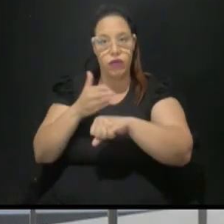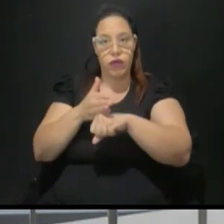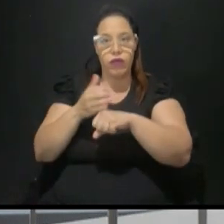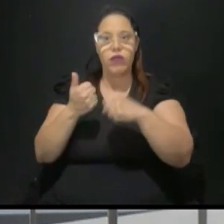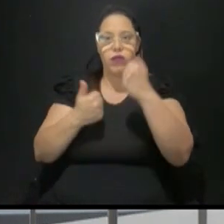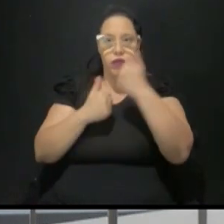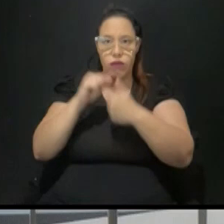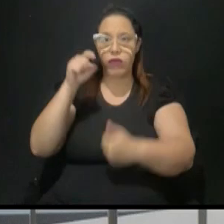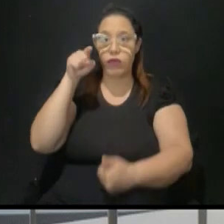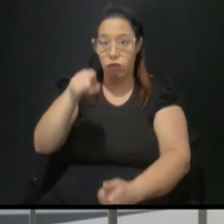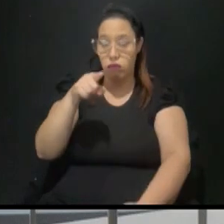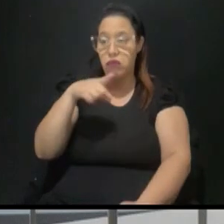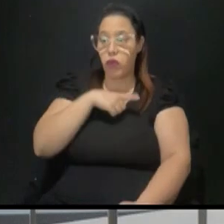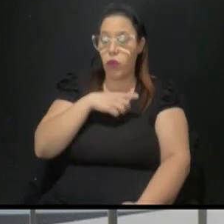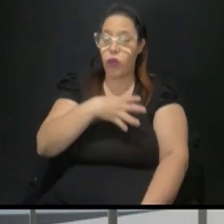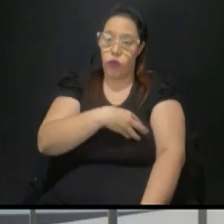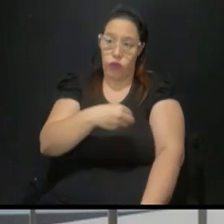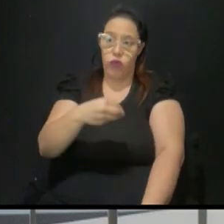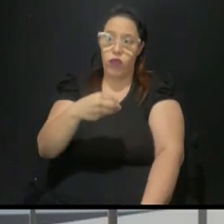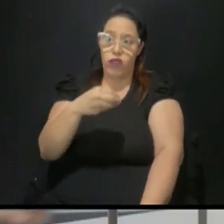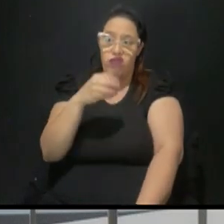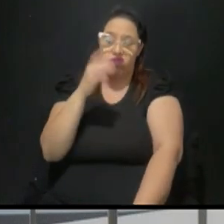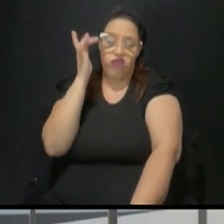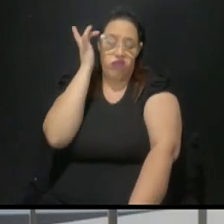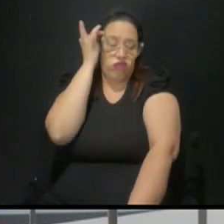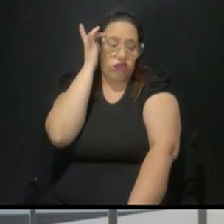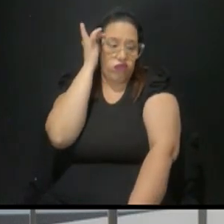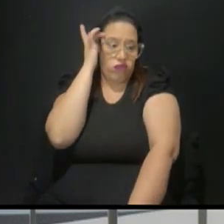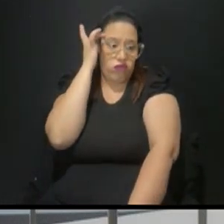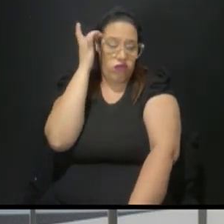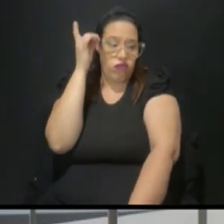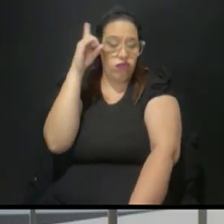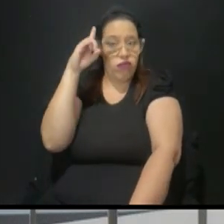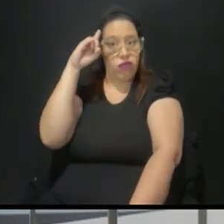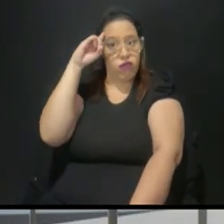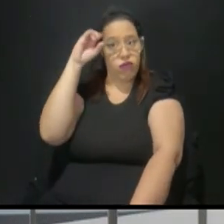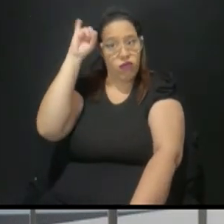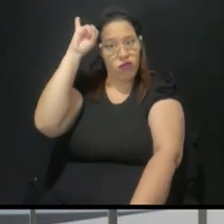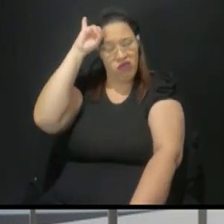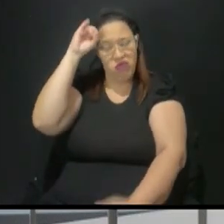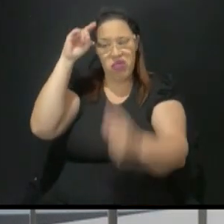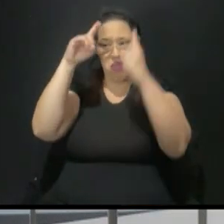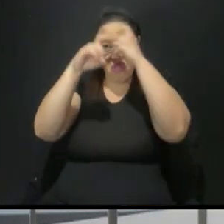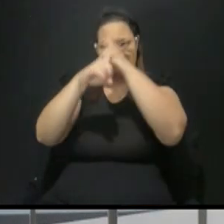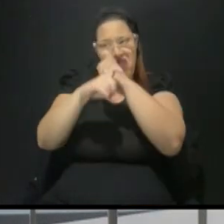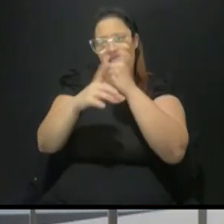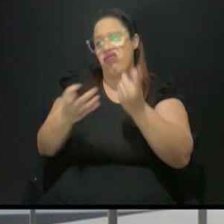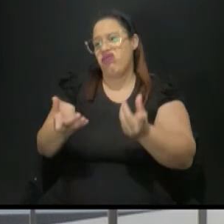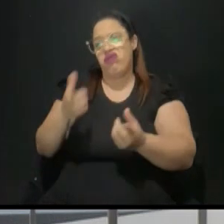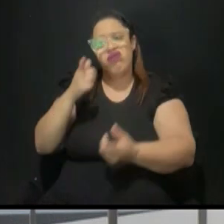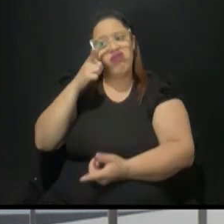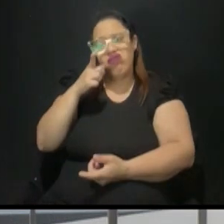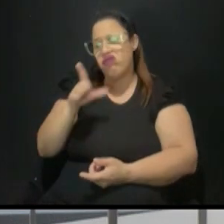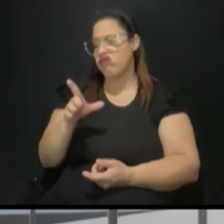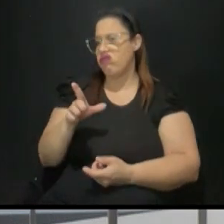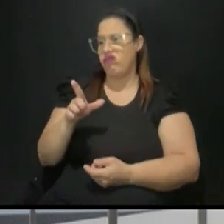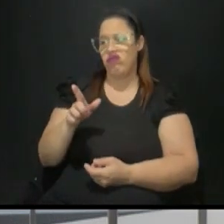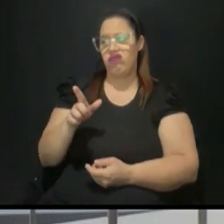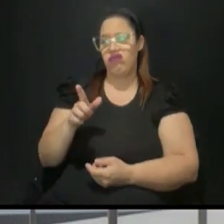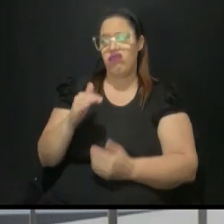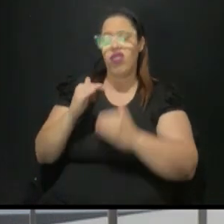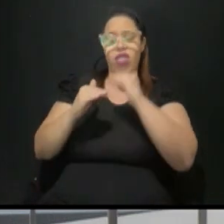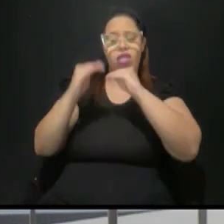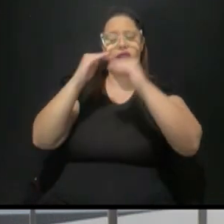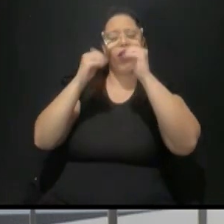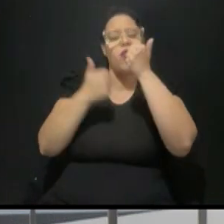um filho que você acha que a deficiência dele é muito complexa e que ele não consegue desenvolver um esporte, procura